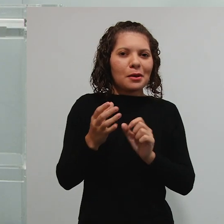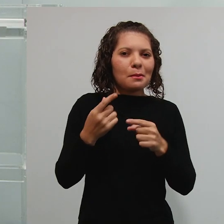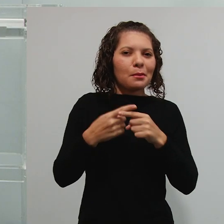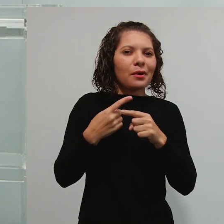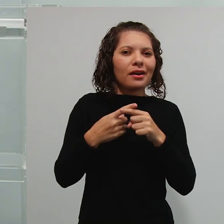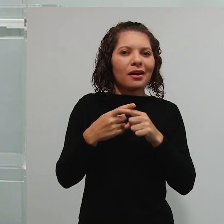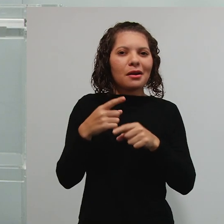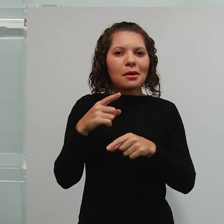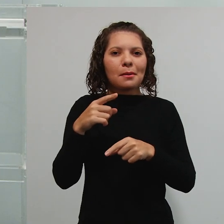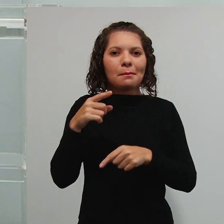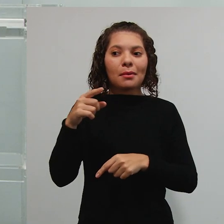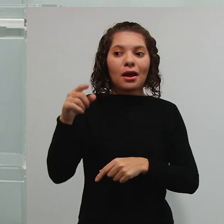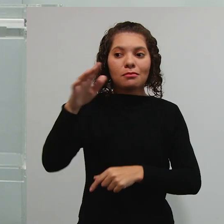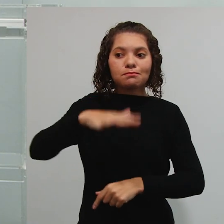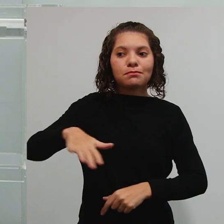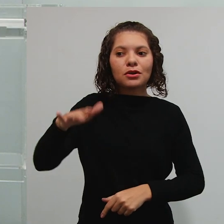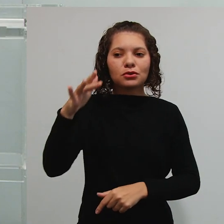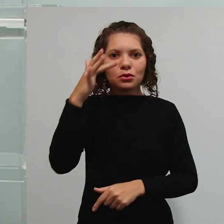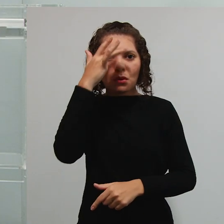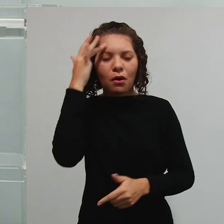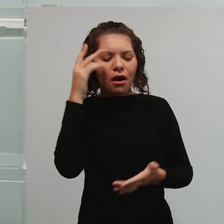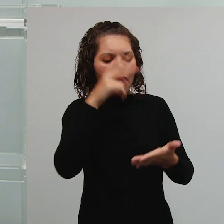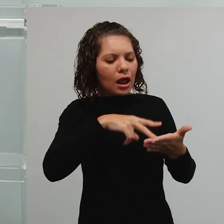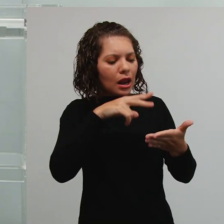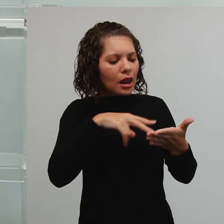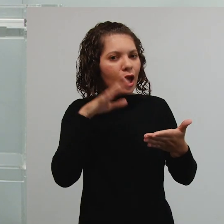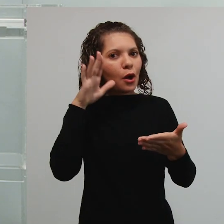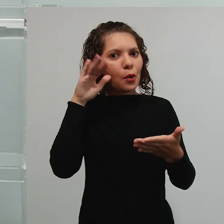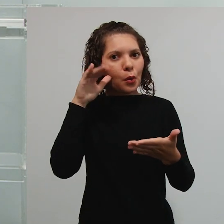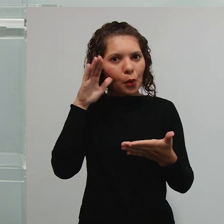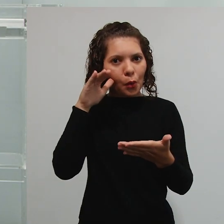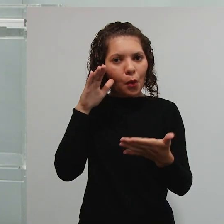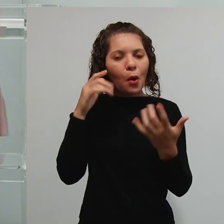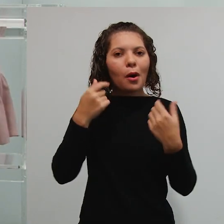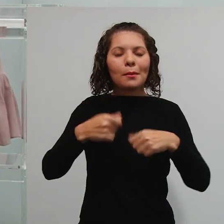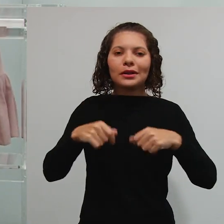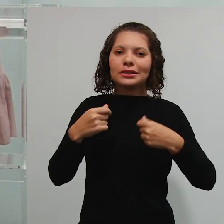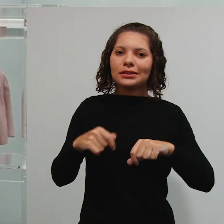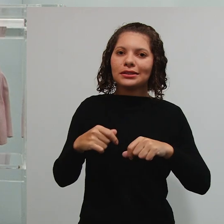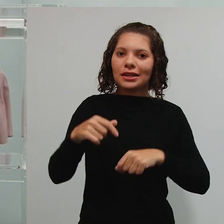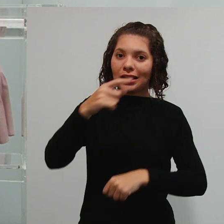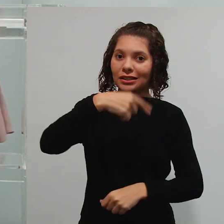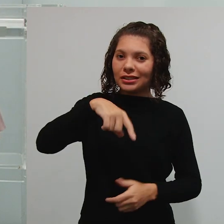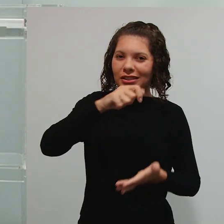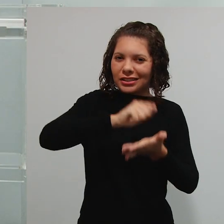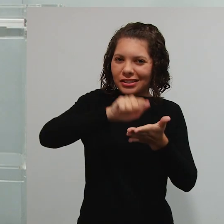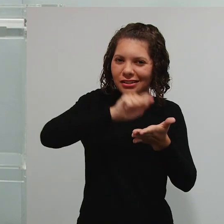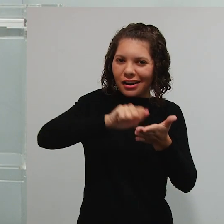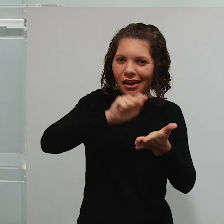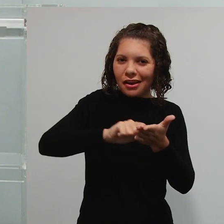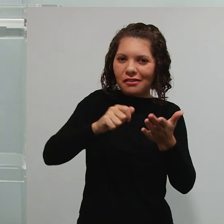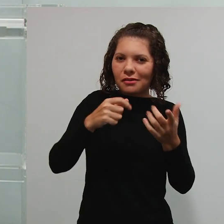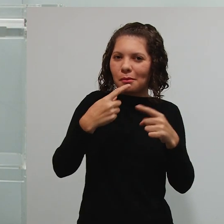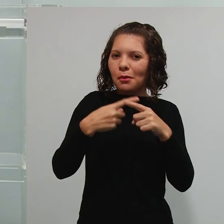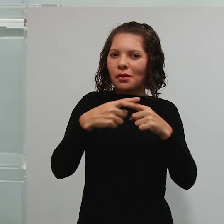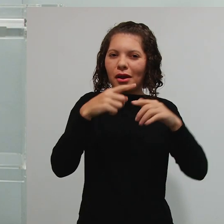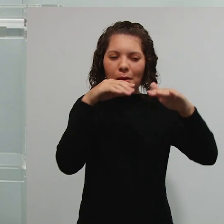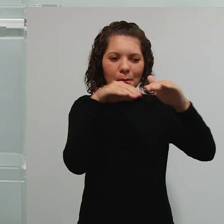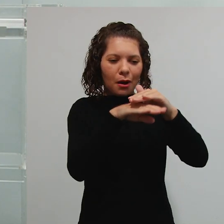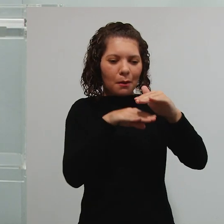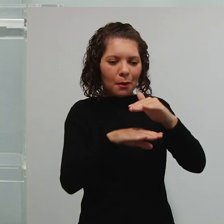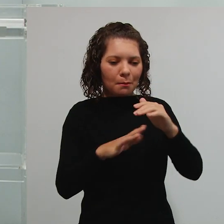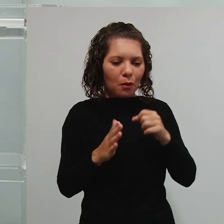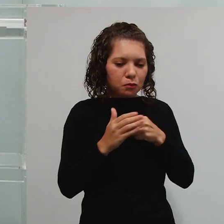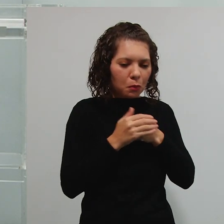todo. Para quê? Para a pessoa ficar curiosa para ler o seu trabalho. Por que a gente escreve? A gente não escreve para guardar o trabalho. A